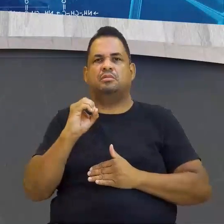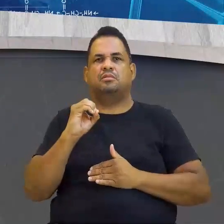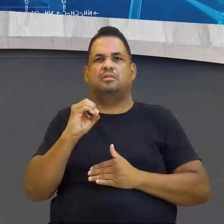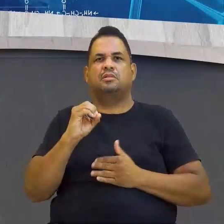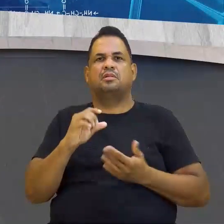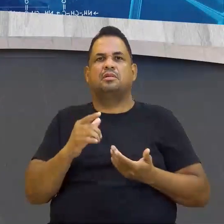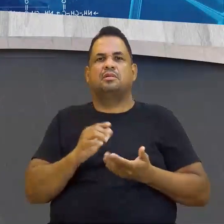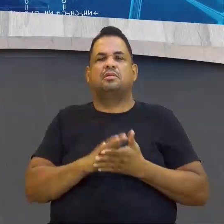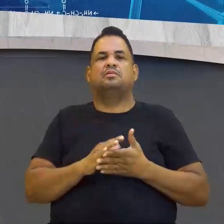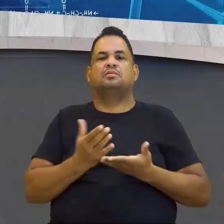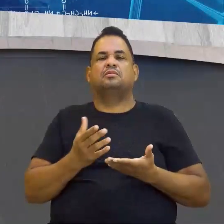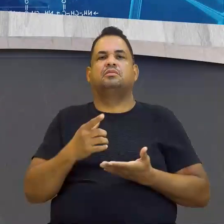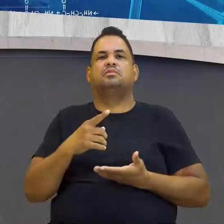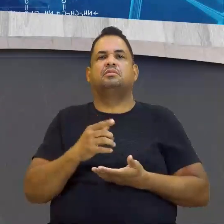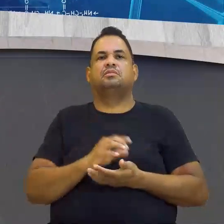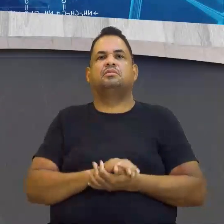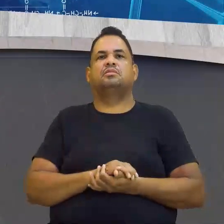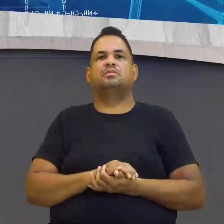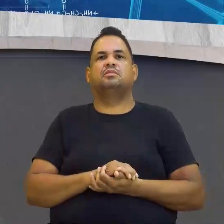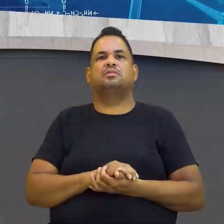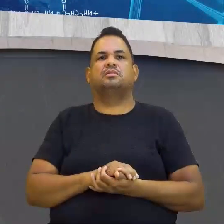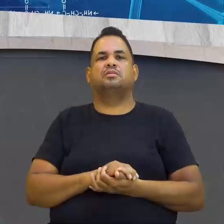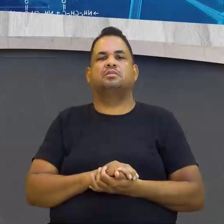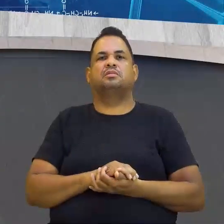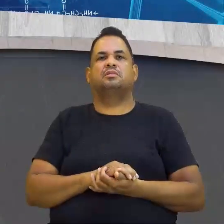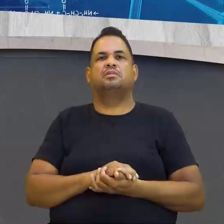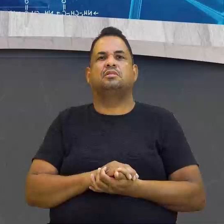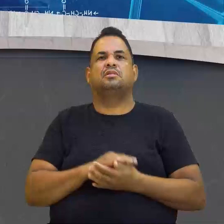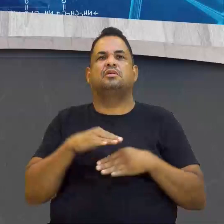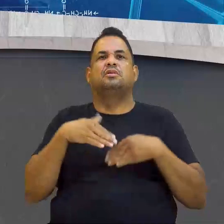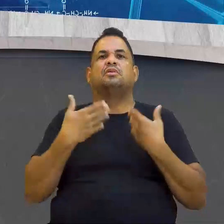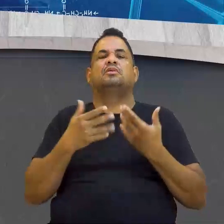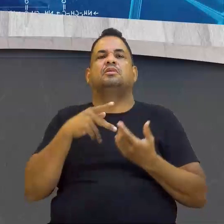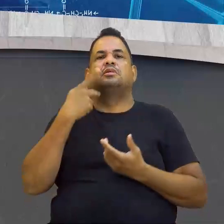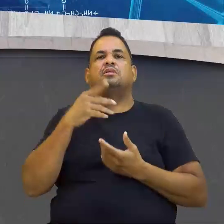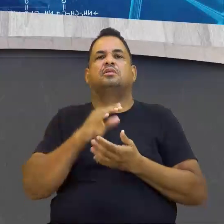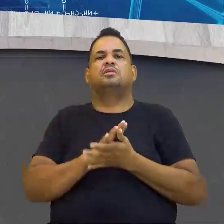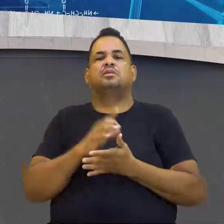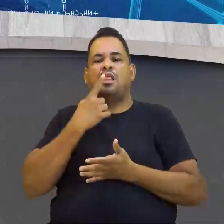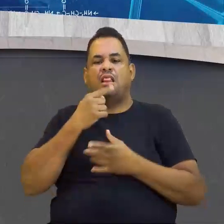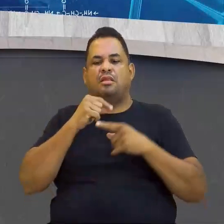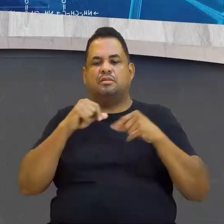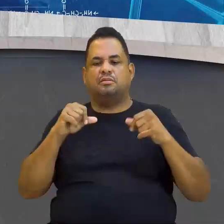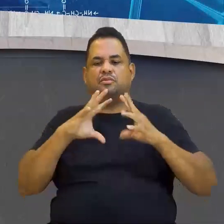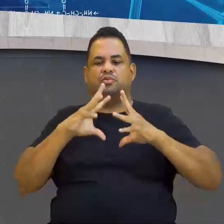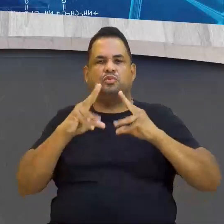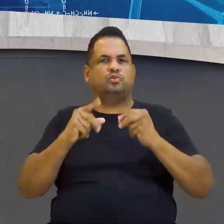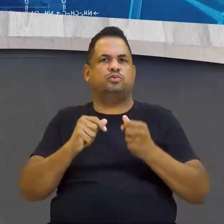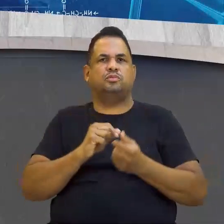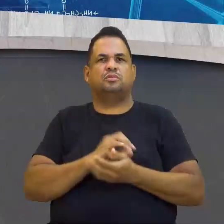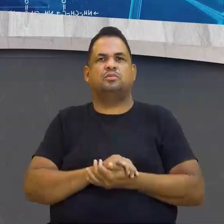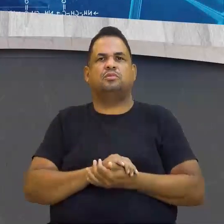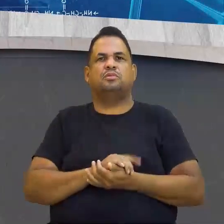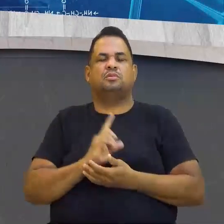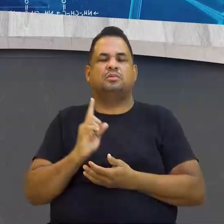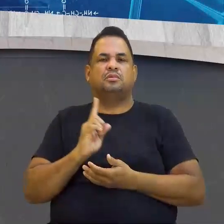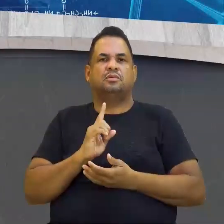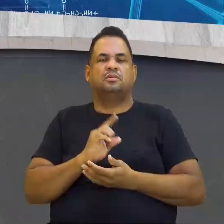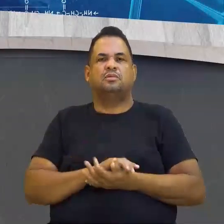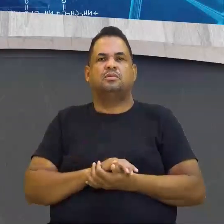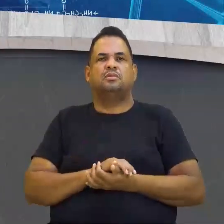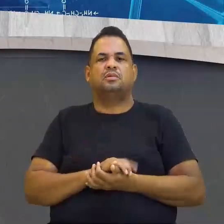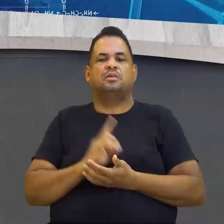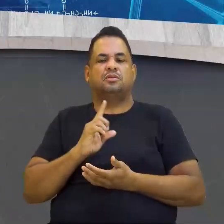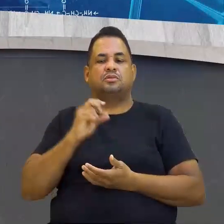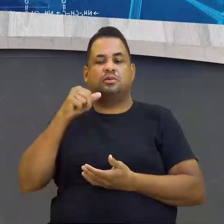para ser considerada salgada. E aí, quando a gente fala sal, galerinha, é todos os sais, não somente o cloreto de